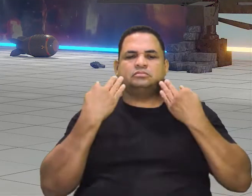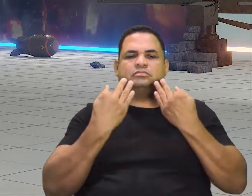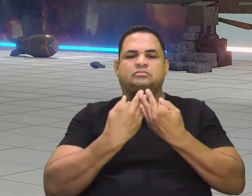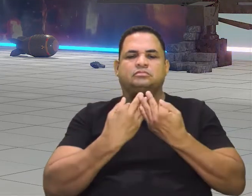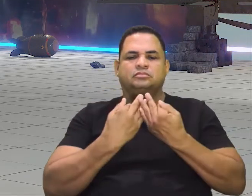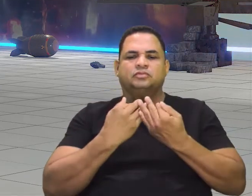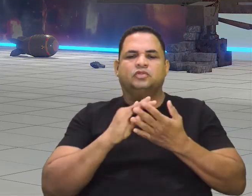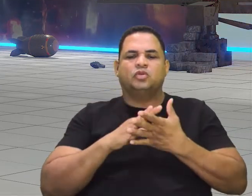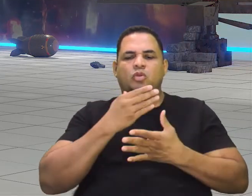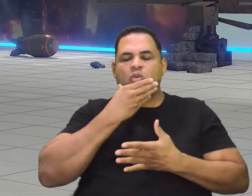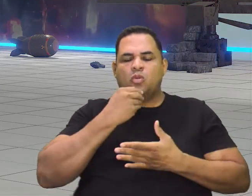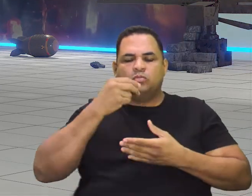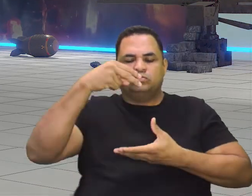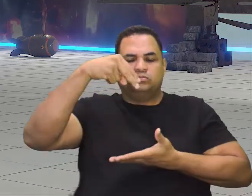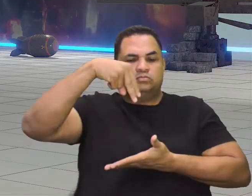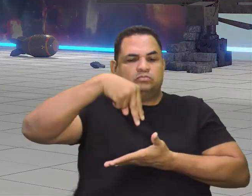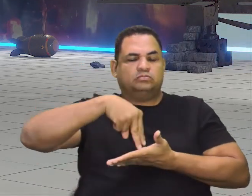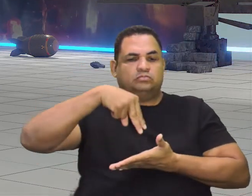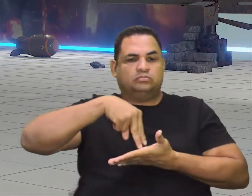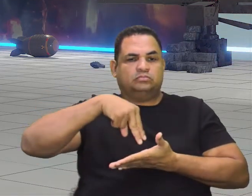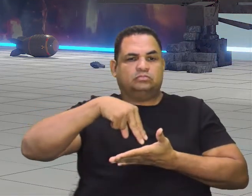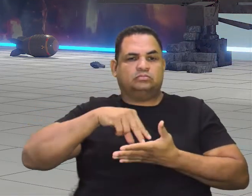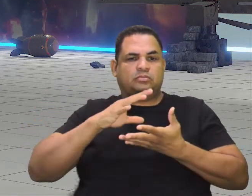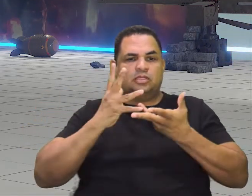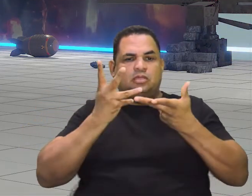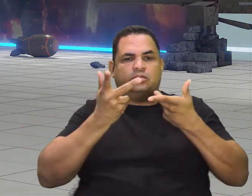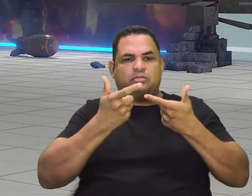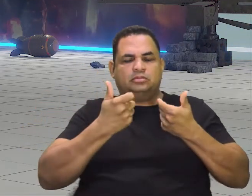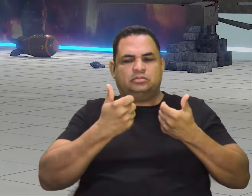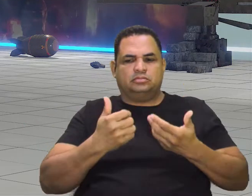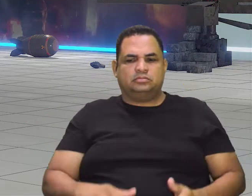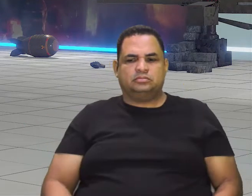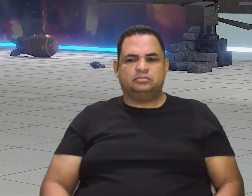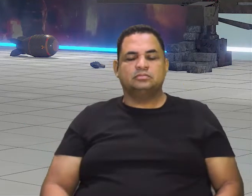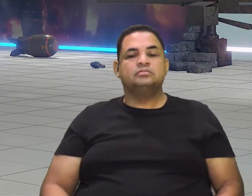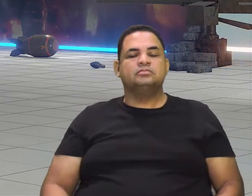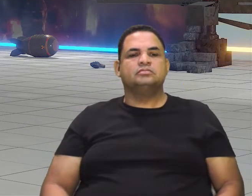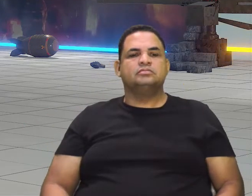Homo erectus? Nós somos Homo habilis?